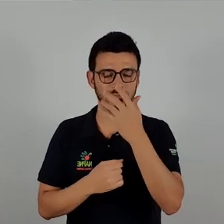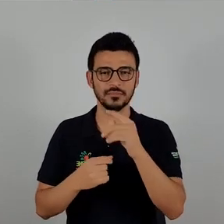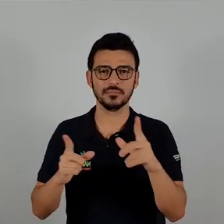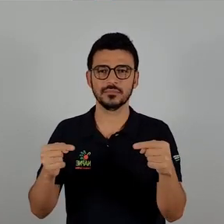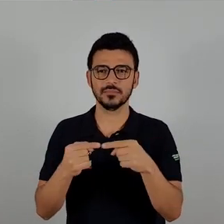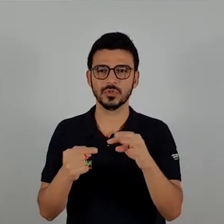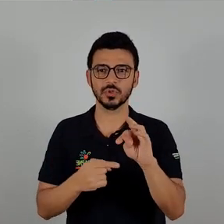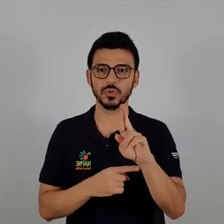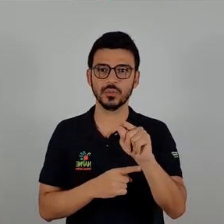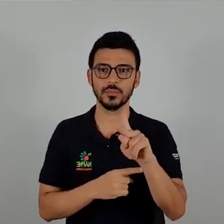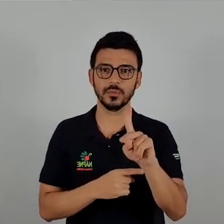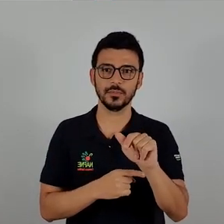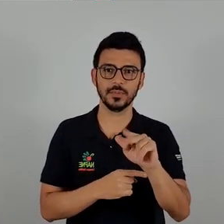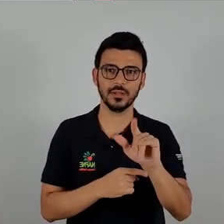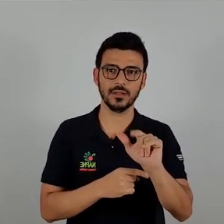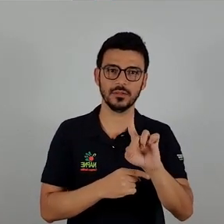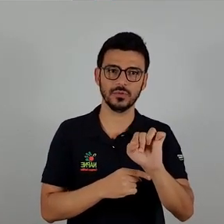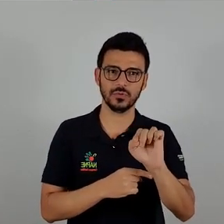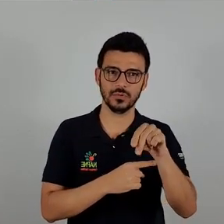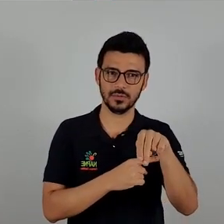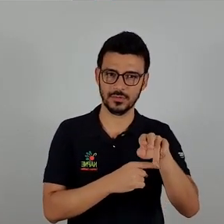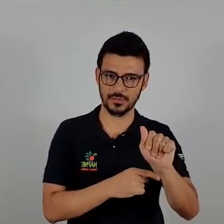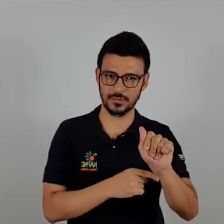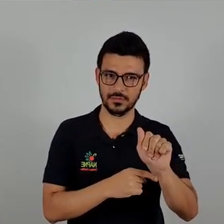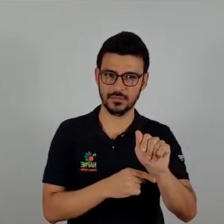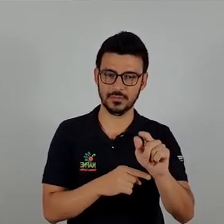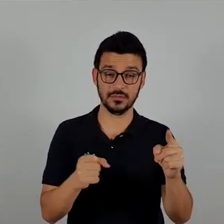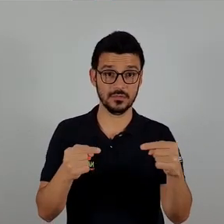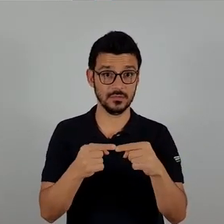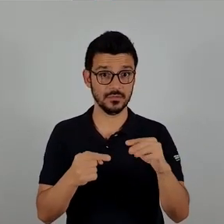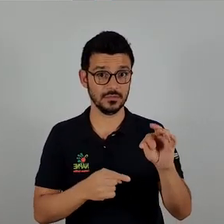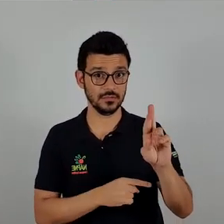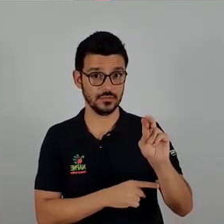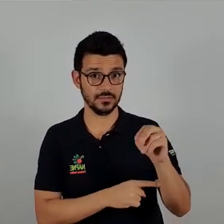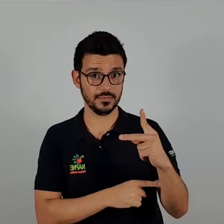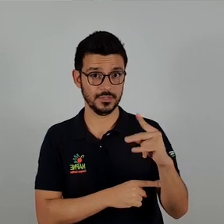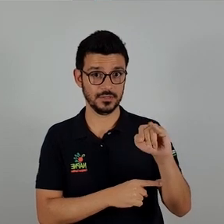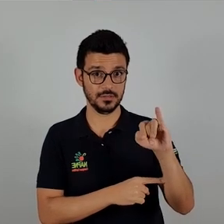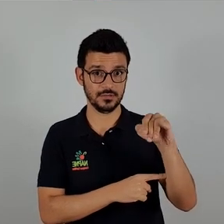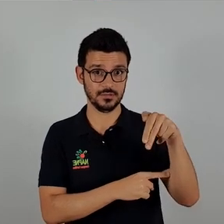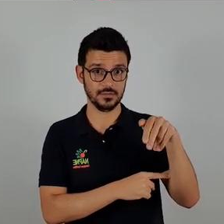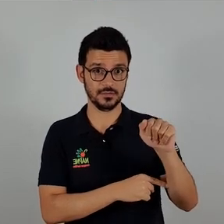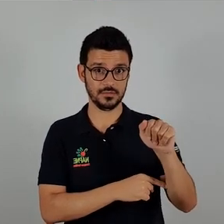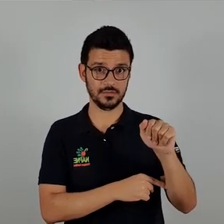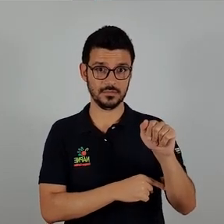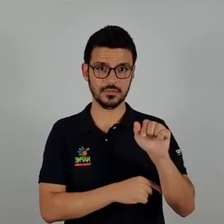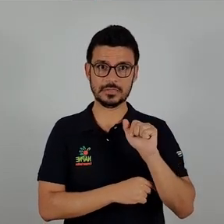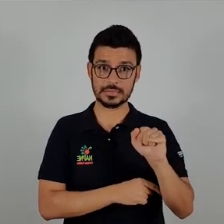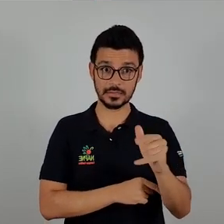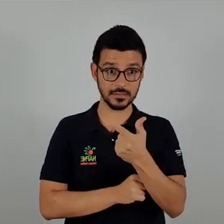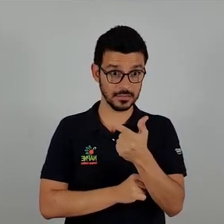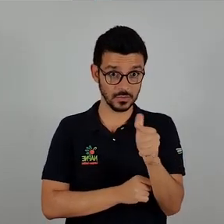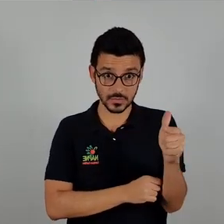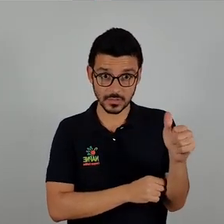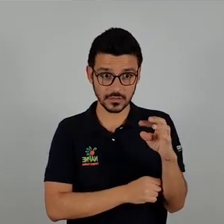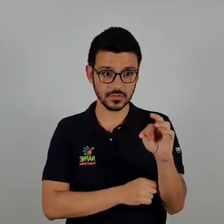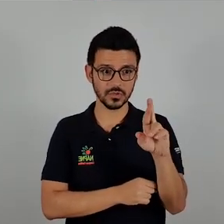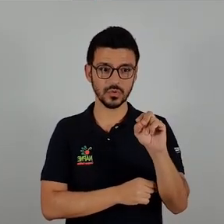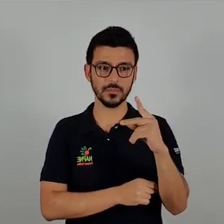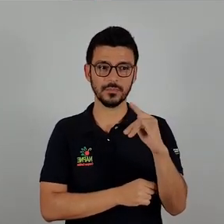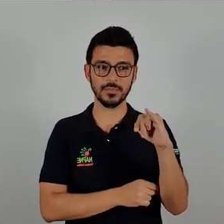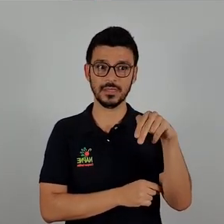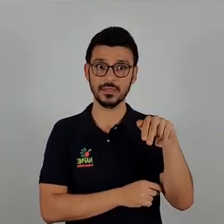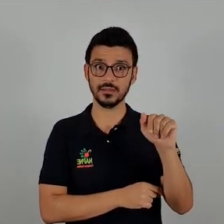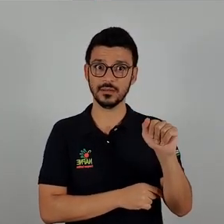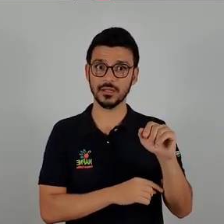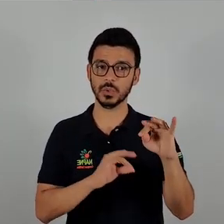população já estaria morta se um dia precisou de uma intervenção médica emergencial, pois ela ressuscita, ela reanima. Se você um dia teve um